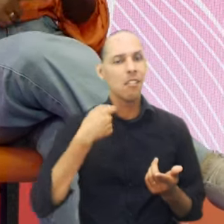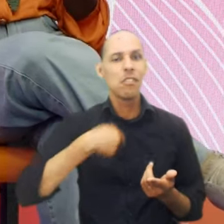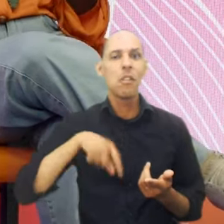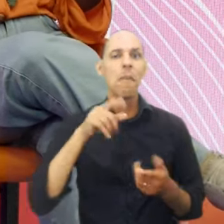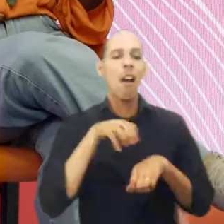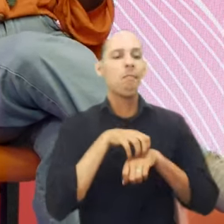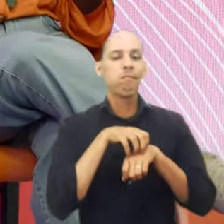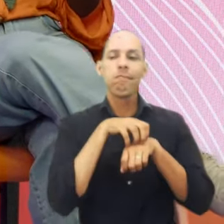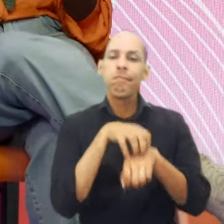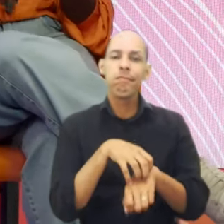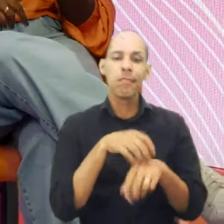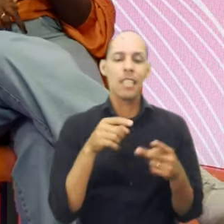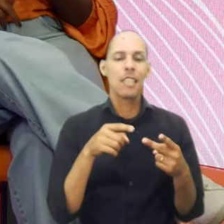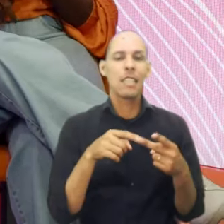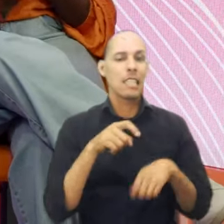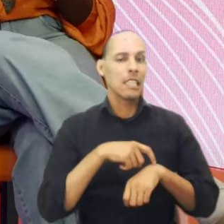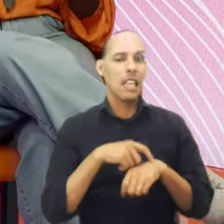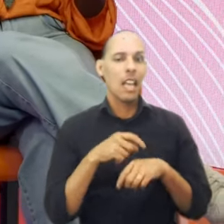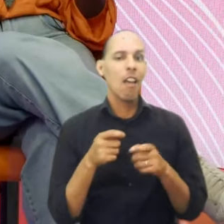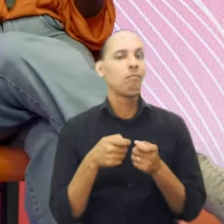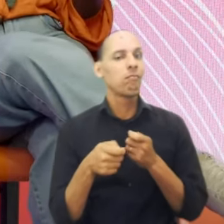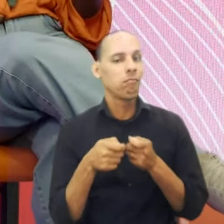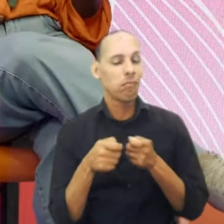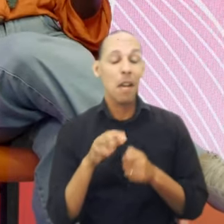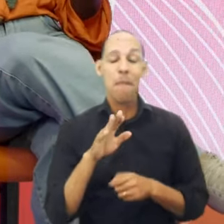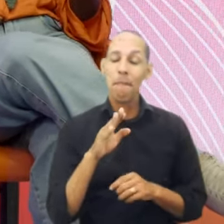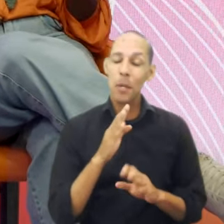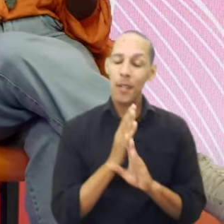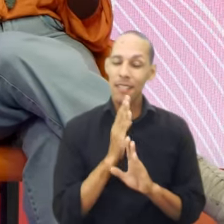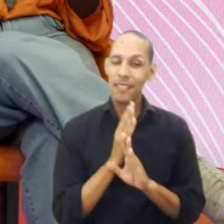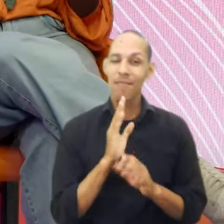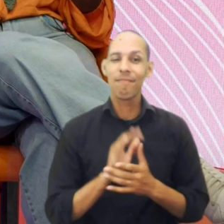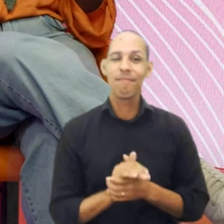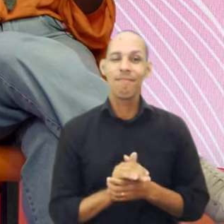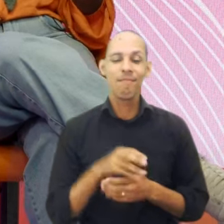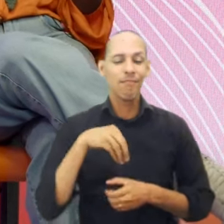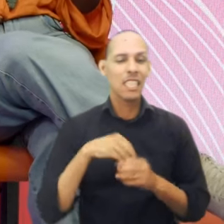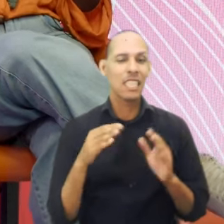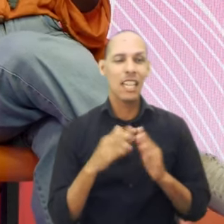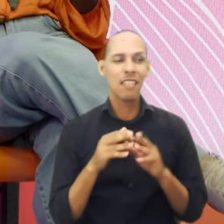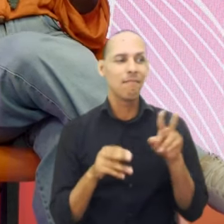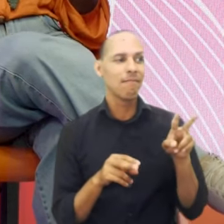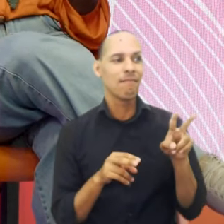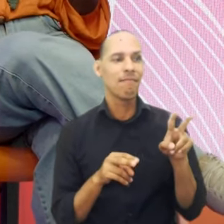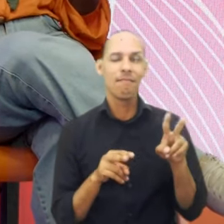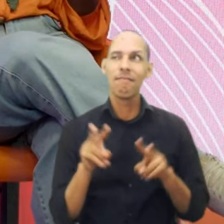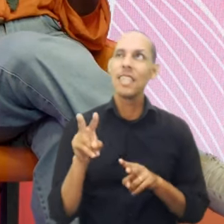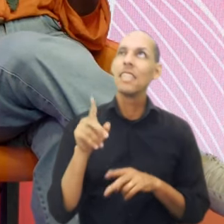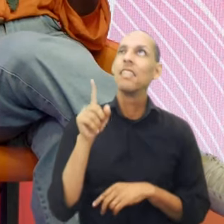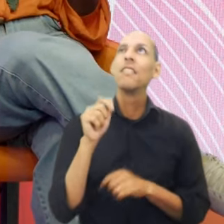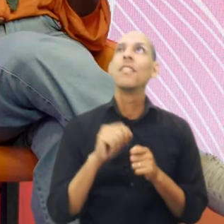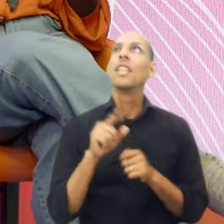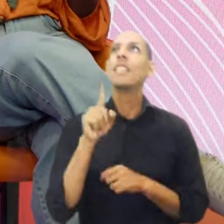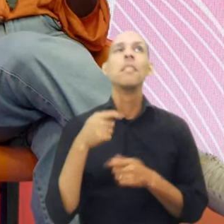transporte público. Economiza tempo. Você economiza tempo. Em contrapartida... Gente, você tá em casa, às vezes você olha pro lado e fala assim, ai, preciso fazer